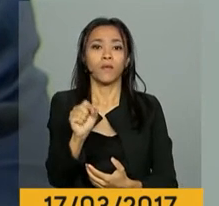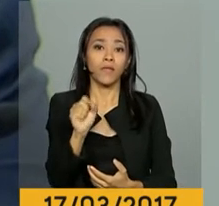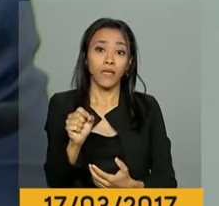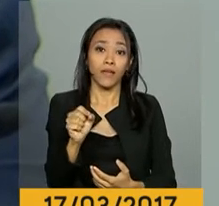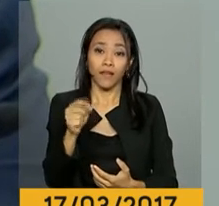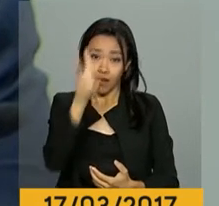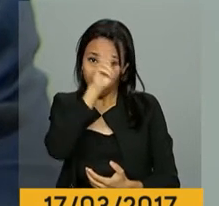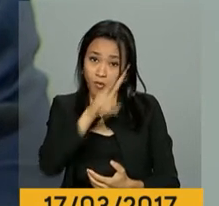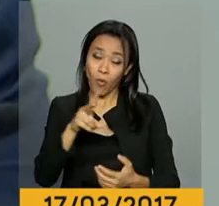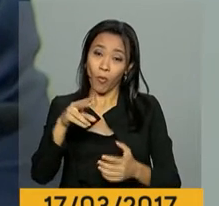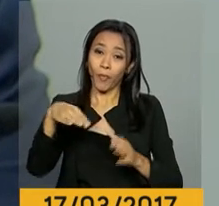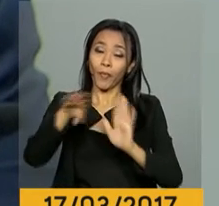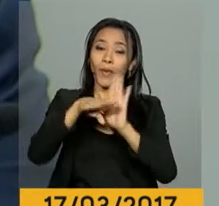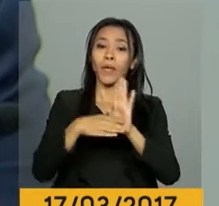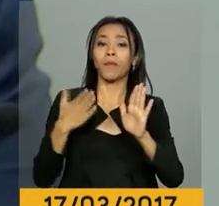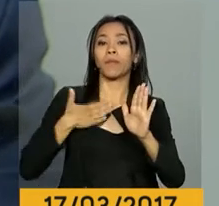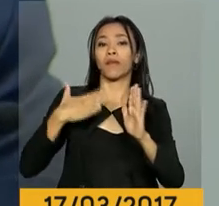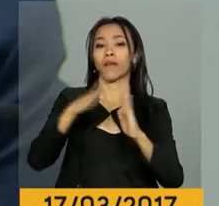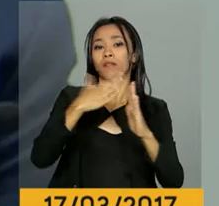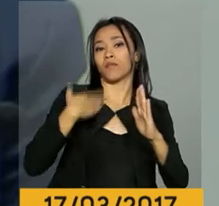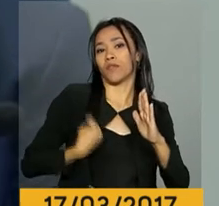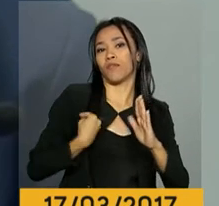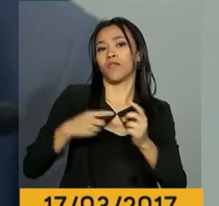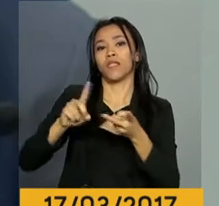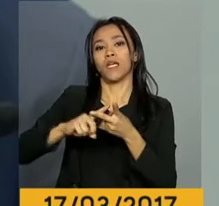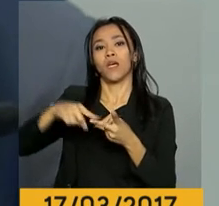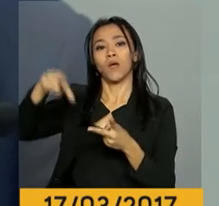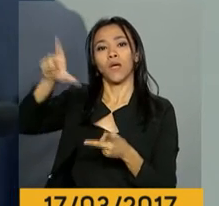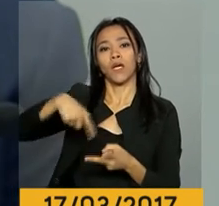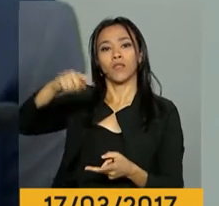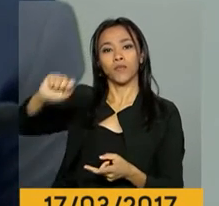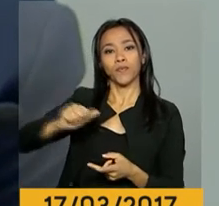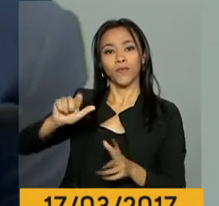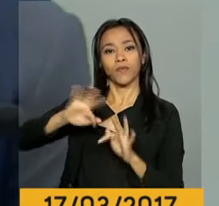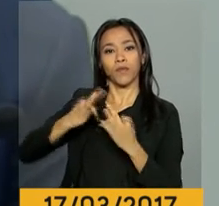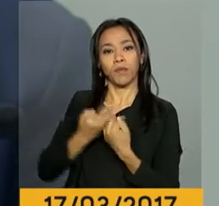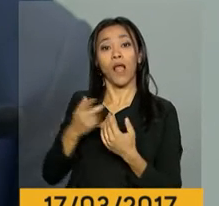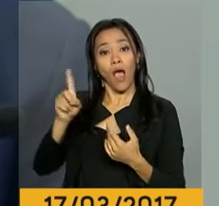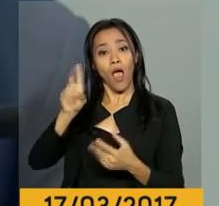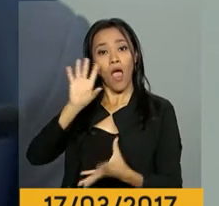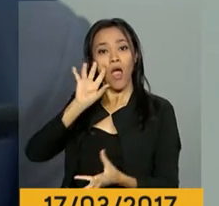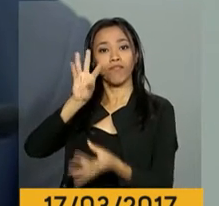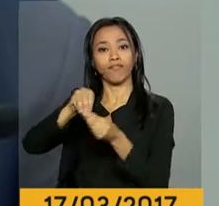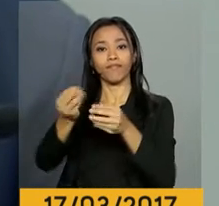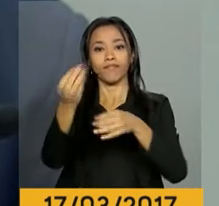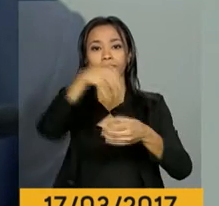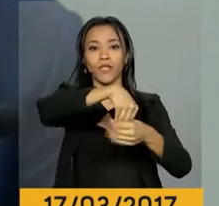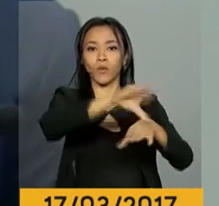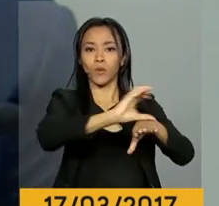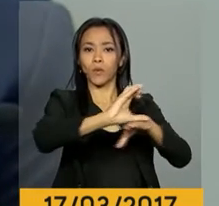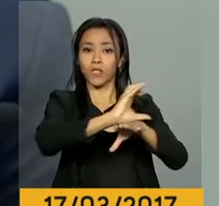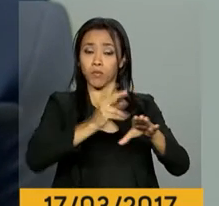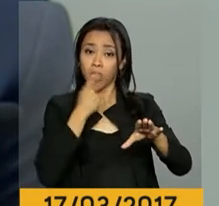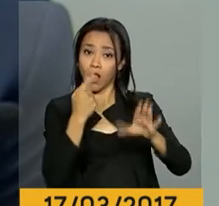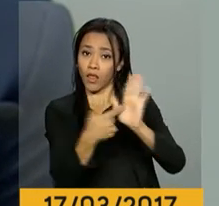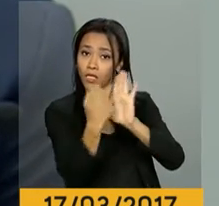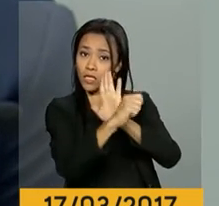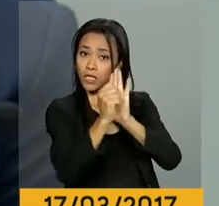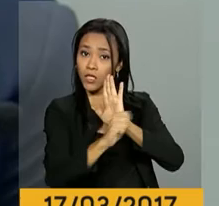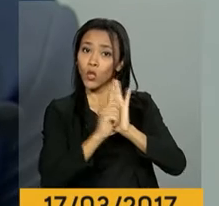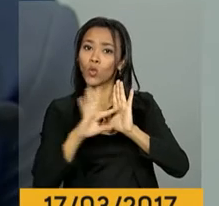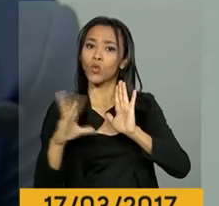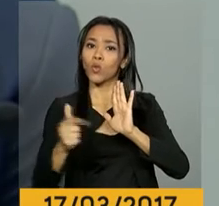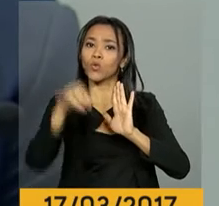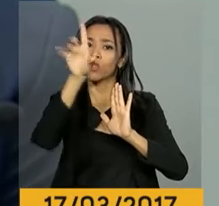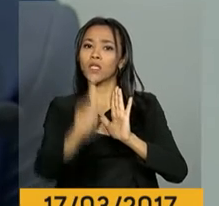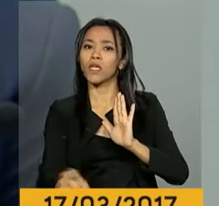Minha Casa Minha Vida ou do Bolsa Família, eles derivam do texto constitucional, porque lá no texto constitucional está escrito que todos têm direito à